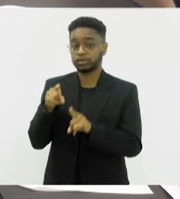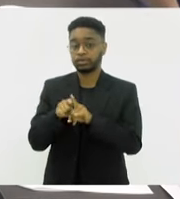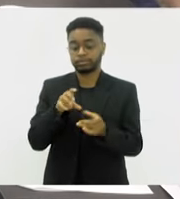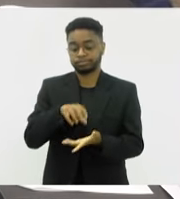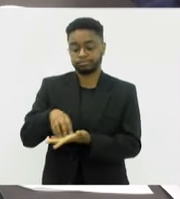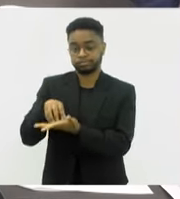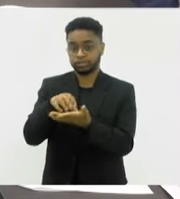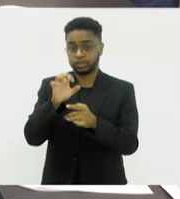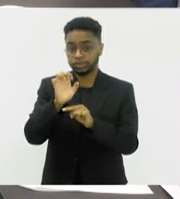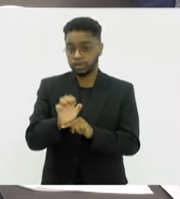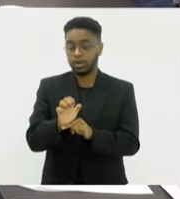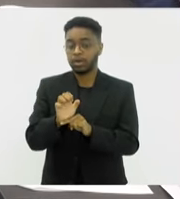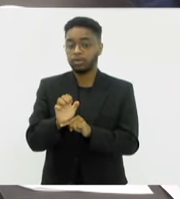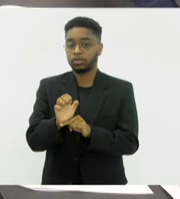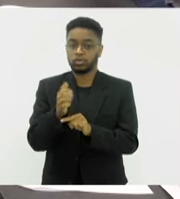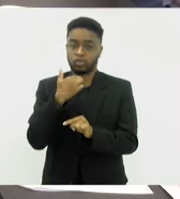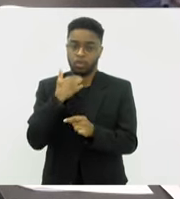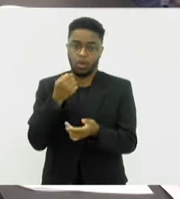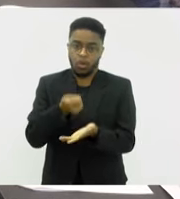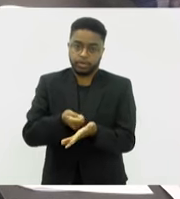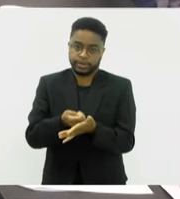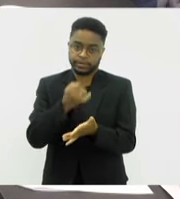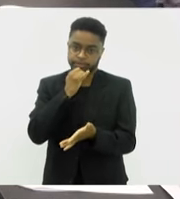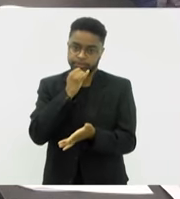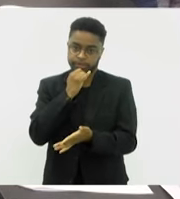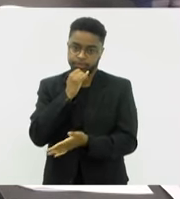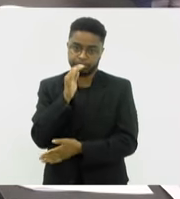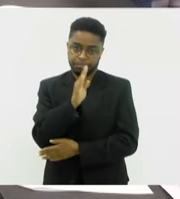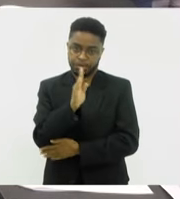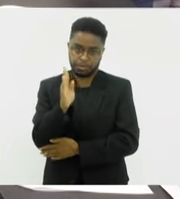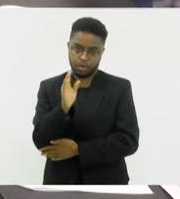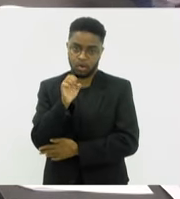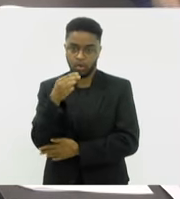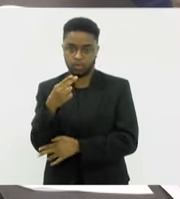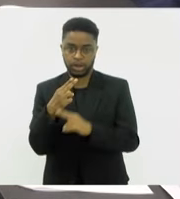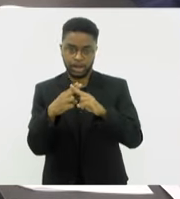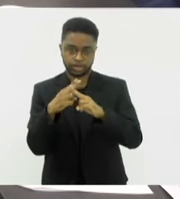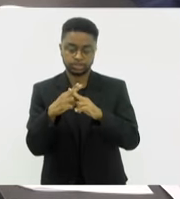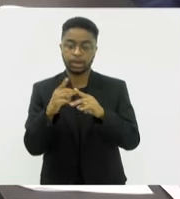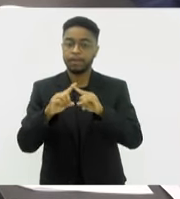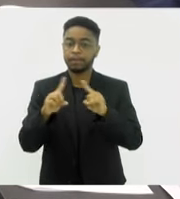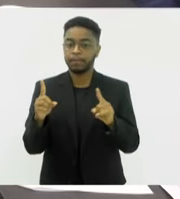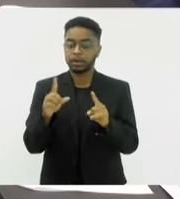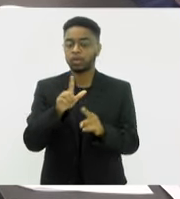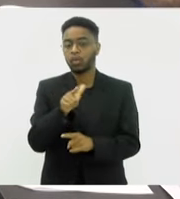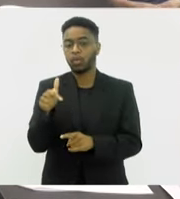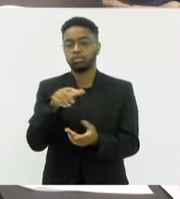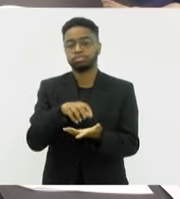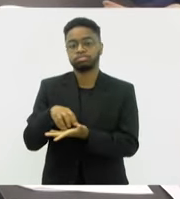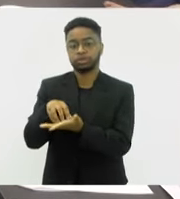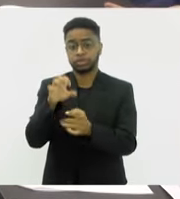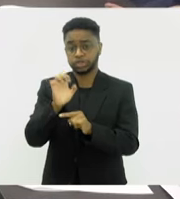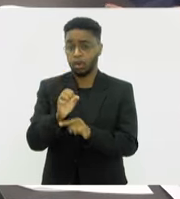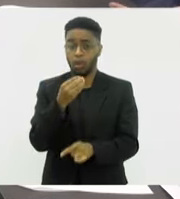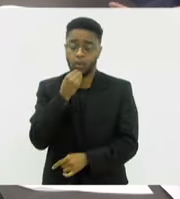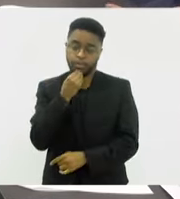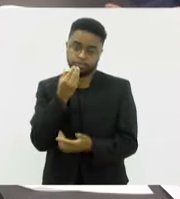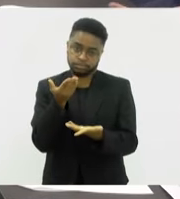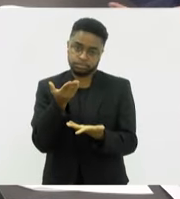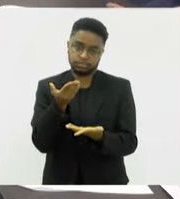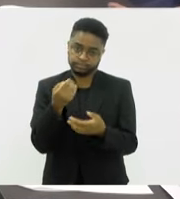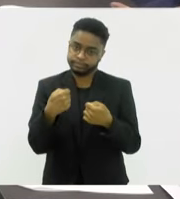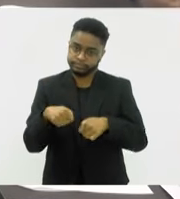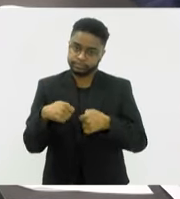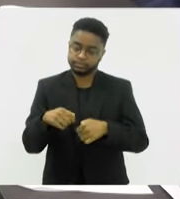podem fazer isso. Você não pode impor uma norma para o Banco do Brasil, sim, ou para a Caixa, obviamente. Mas para os órgãos estaduais é óbvio mas que é tem Mas é uma celeuma que a gente